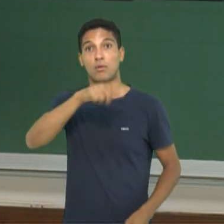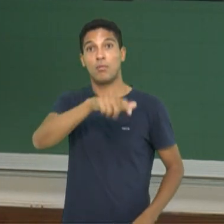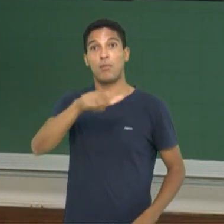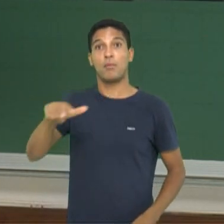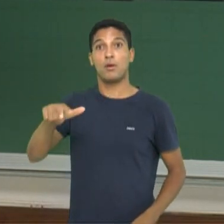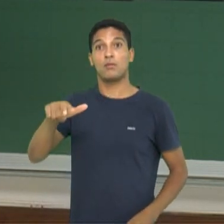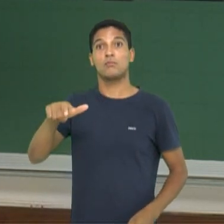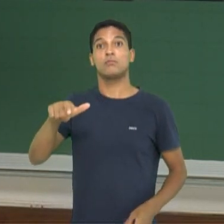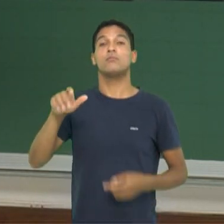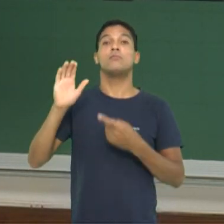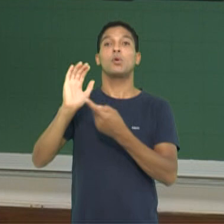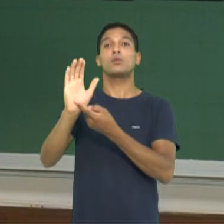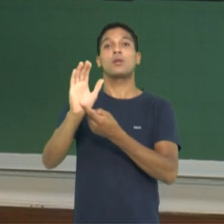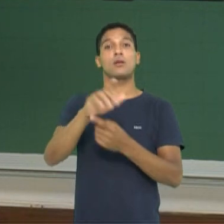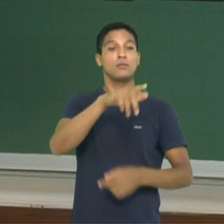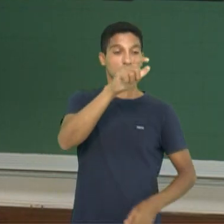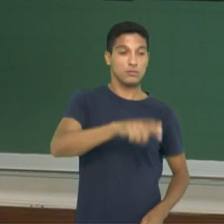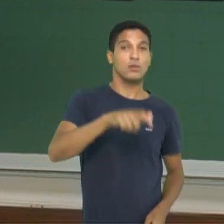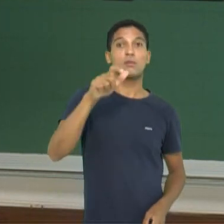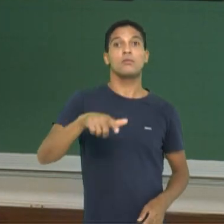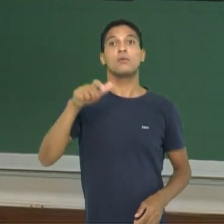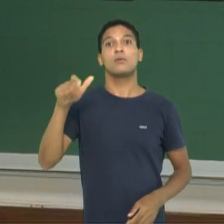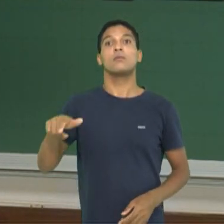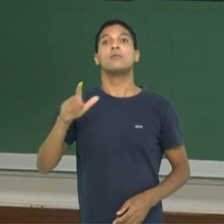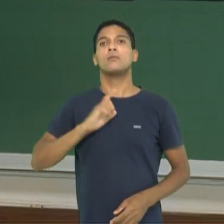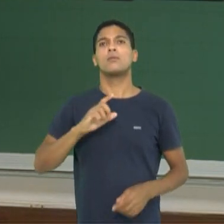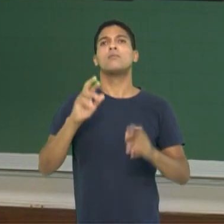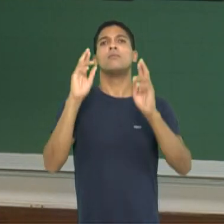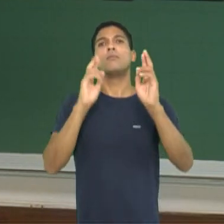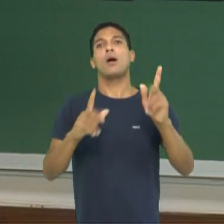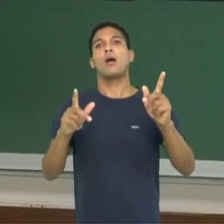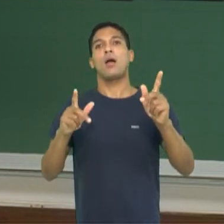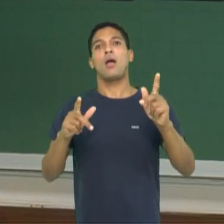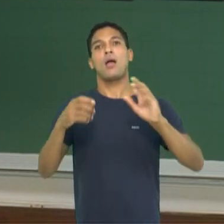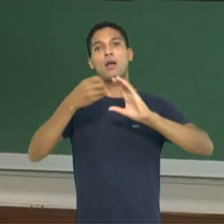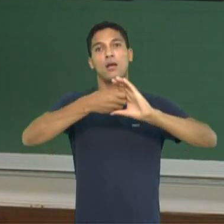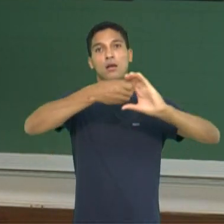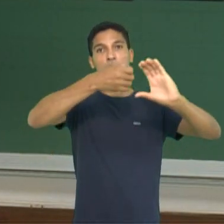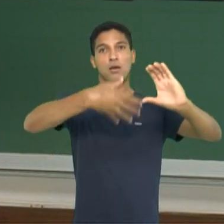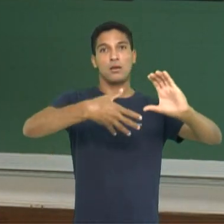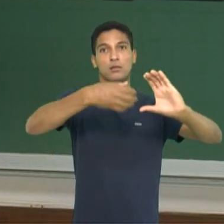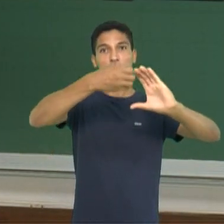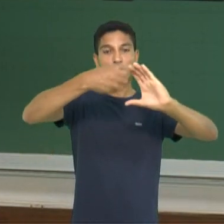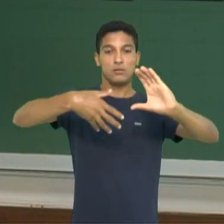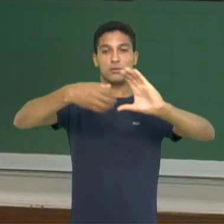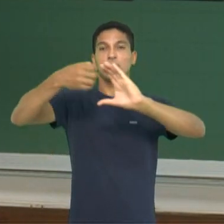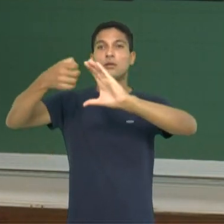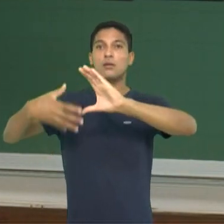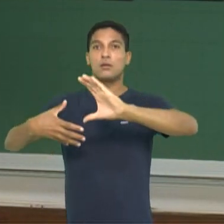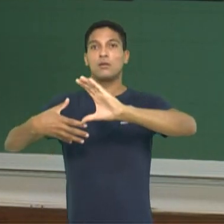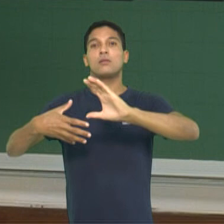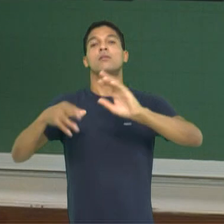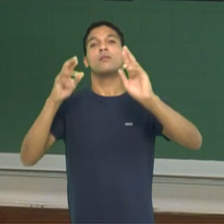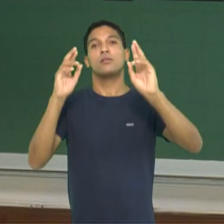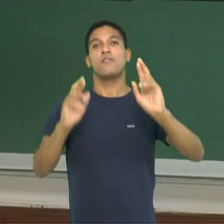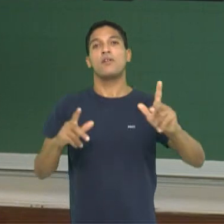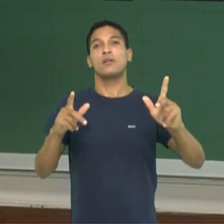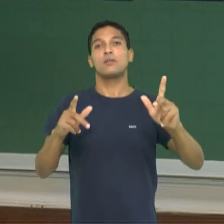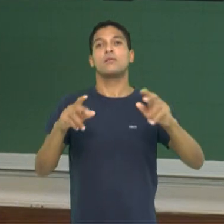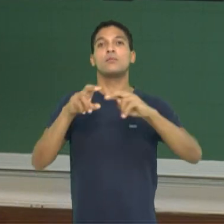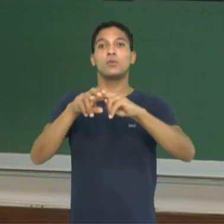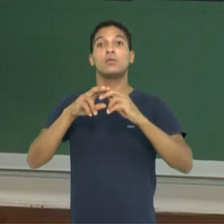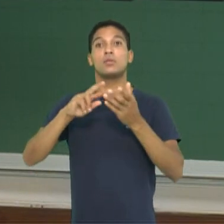as disparidades, as diferenças, então está fazendo um sentido crítico, mostrar os antagonismos, as contradições, não é mesmo?